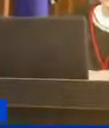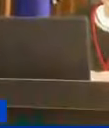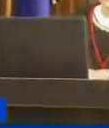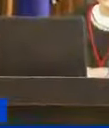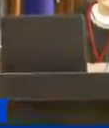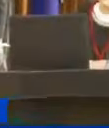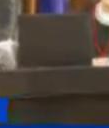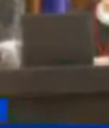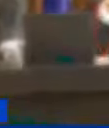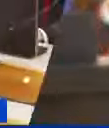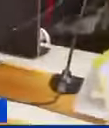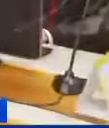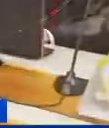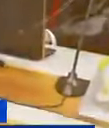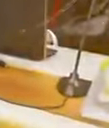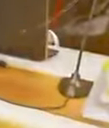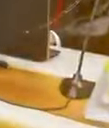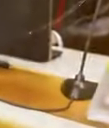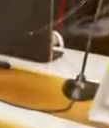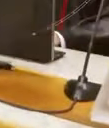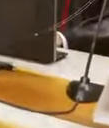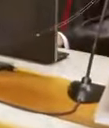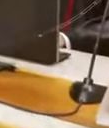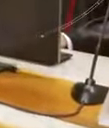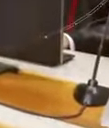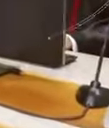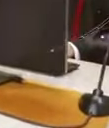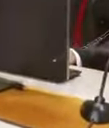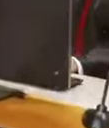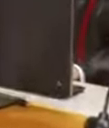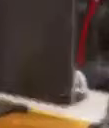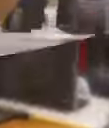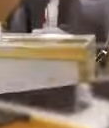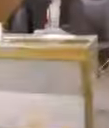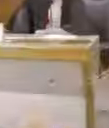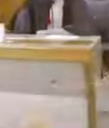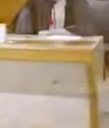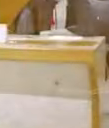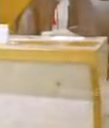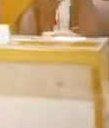sequência de imagens do plenário do Tribunal Regional do Amapá e seus magistrados.